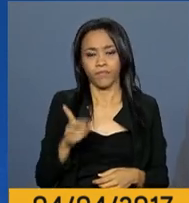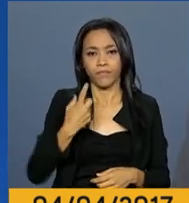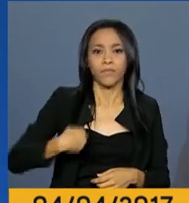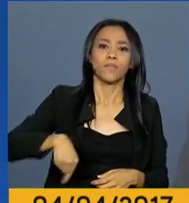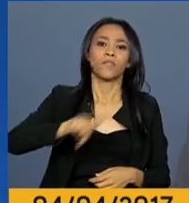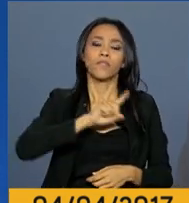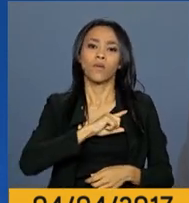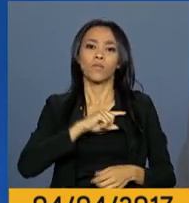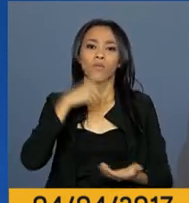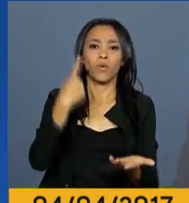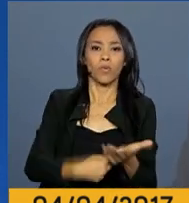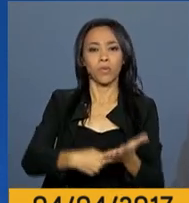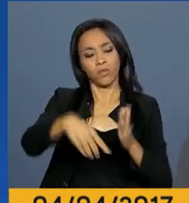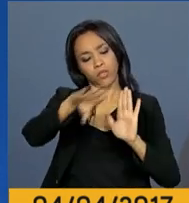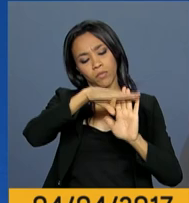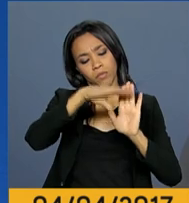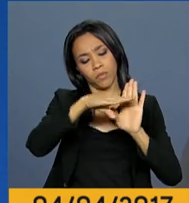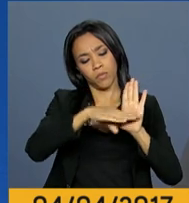de transformação